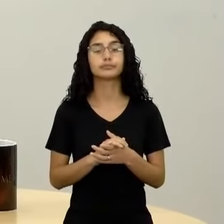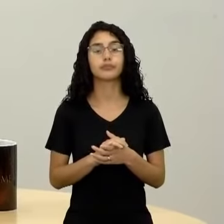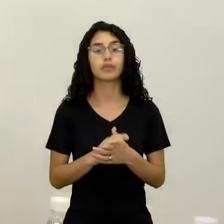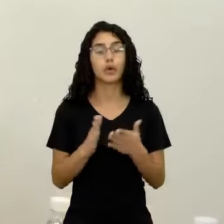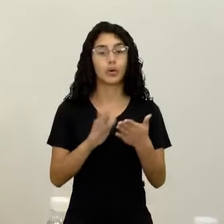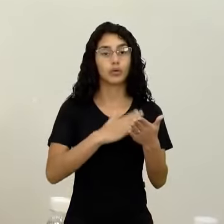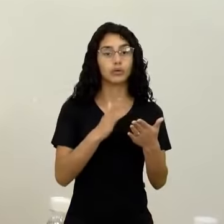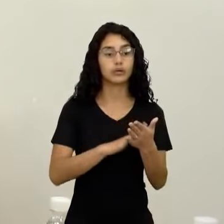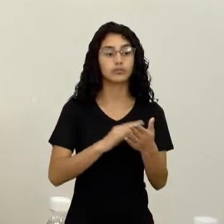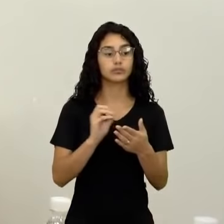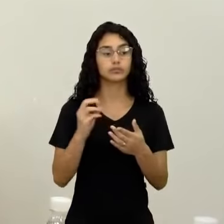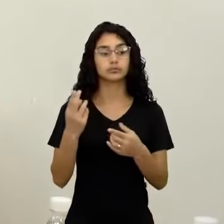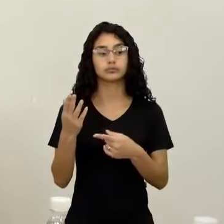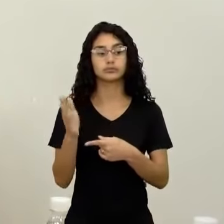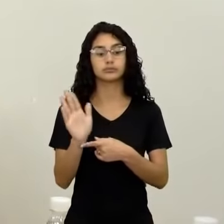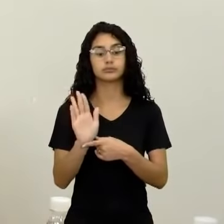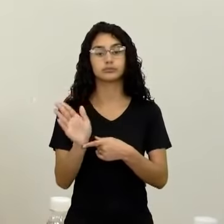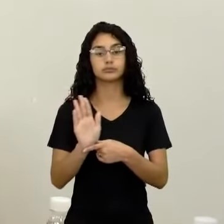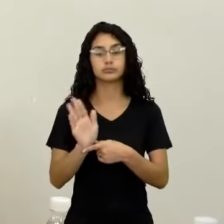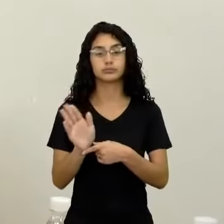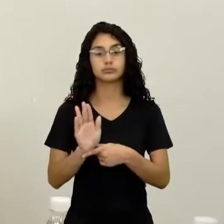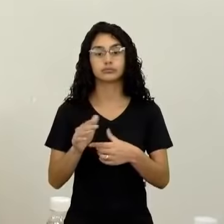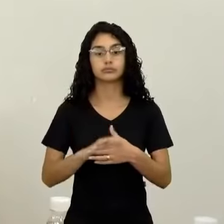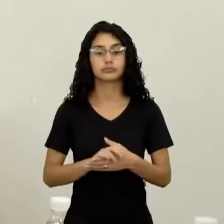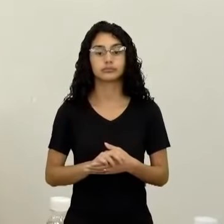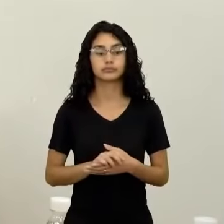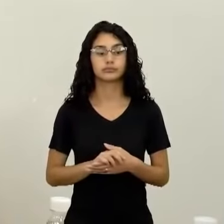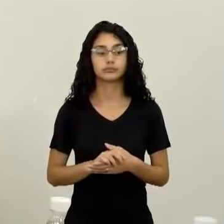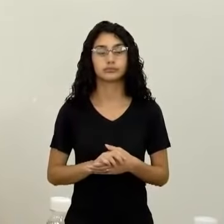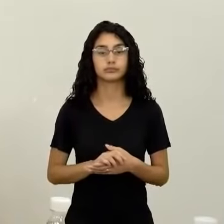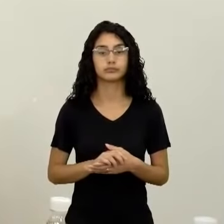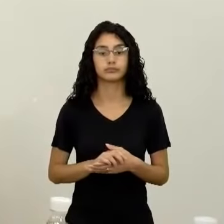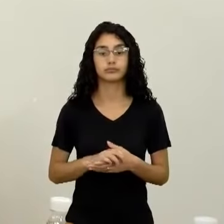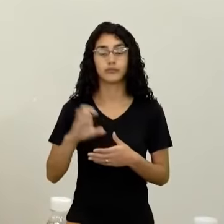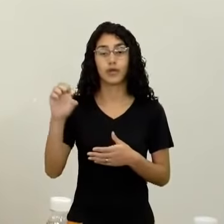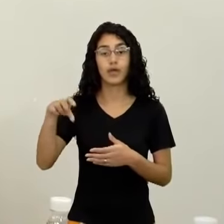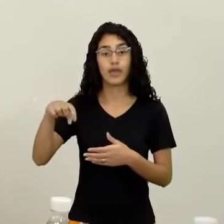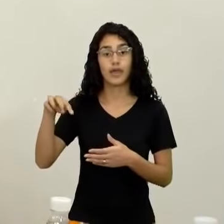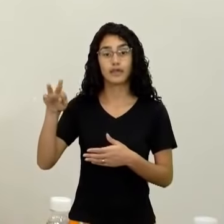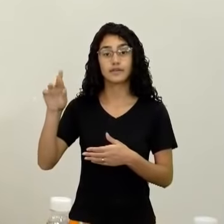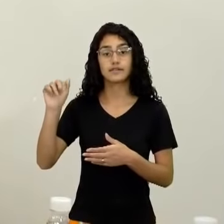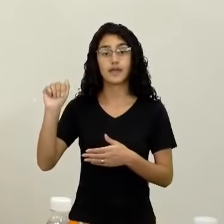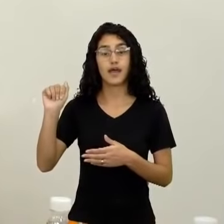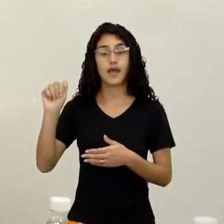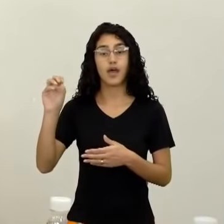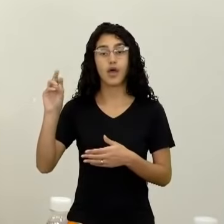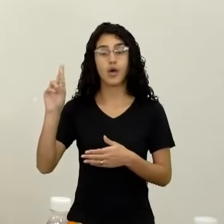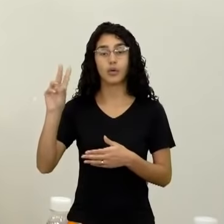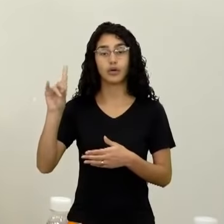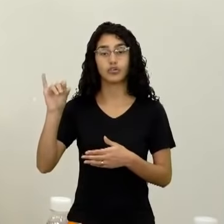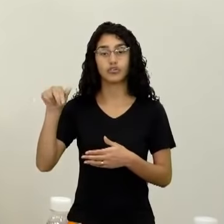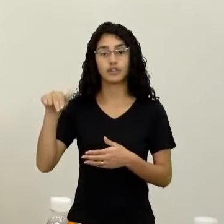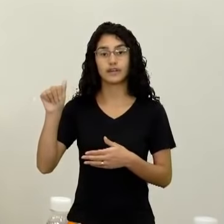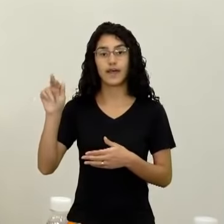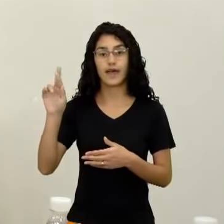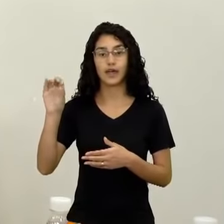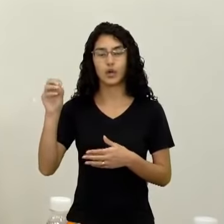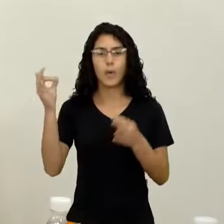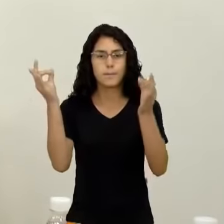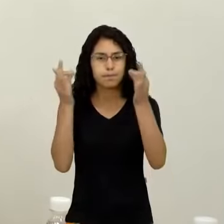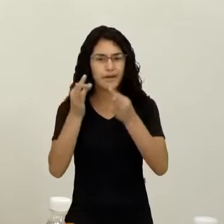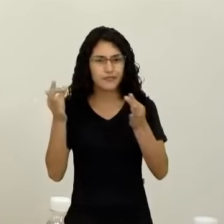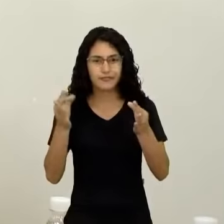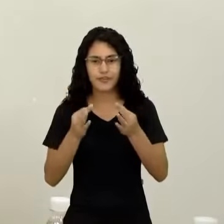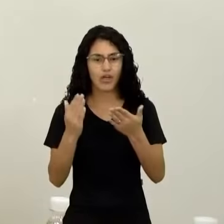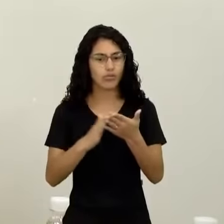filme que você prefere para o o livro Com certeza vou entrar ordinária ou extraordinária só extraordinário maravilhoso com filme